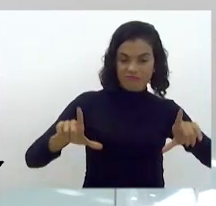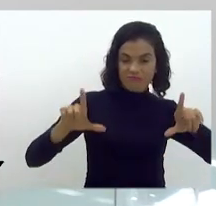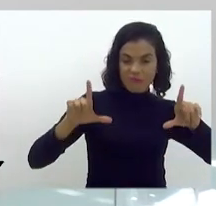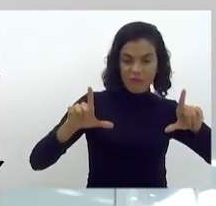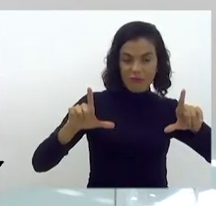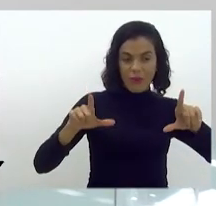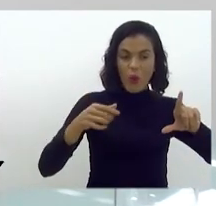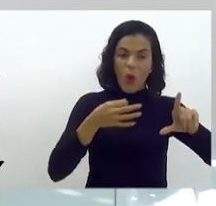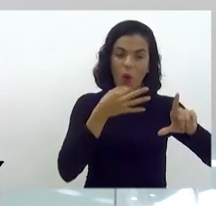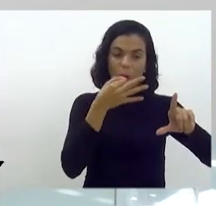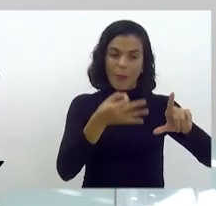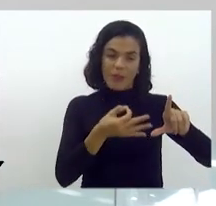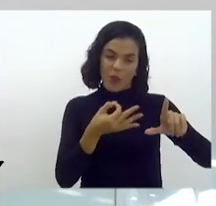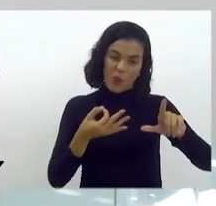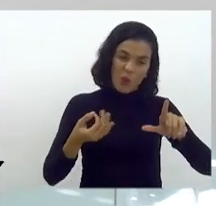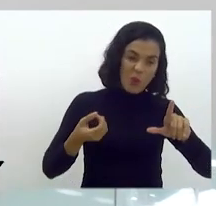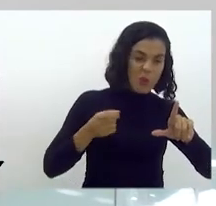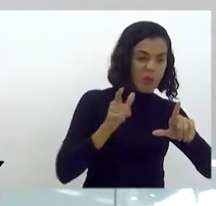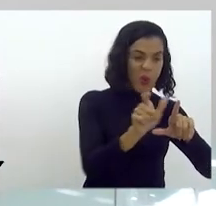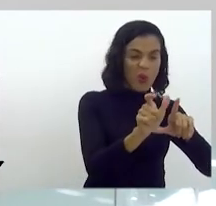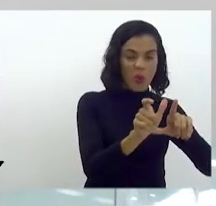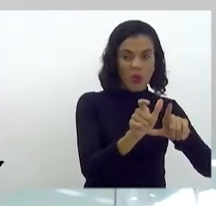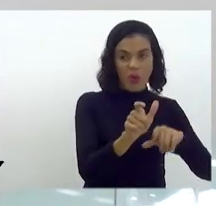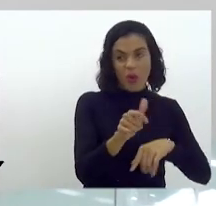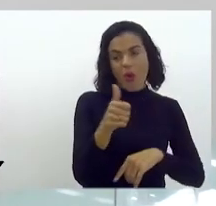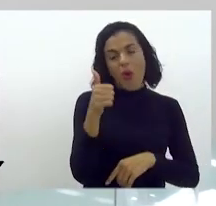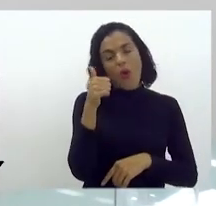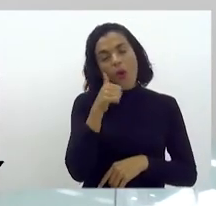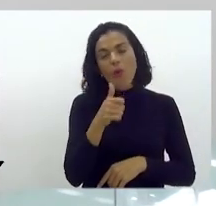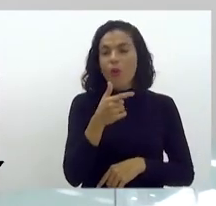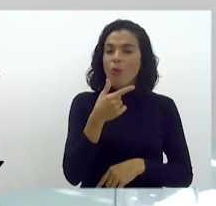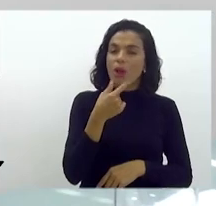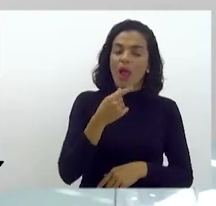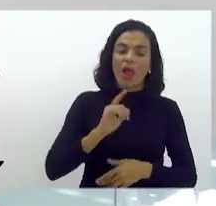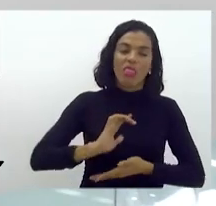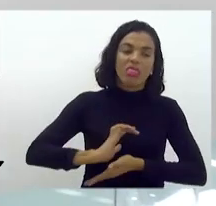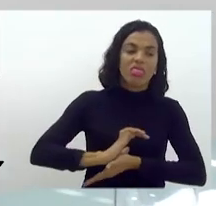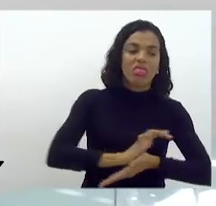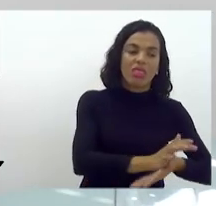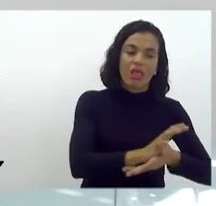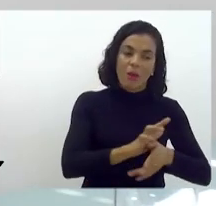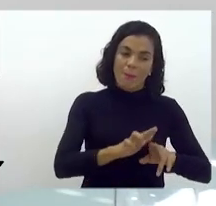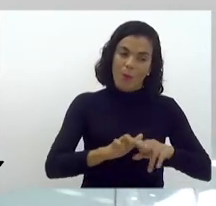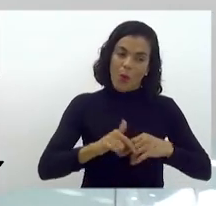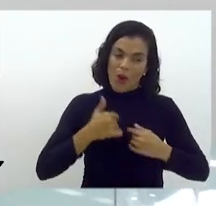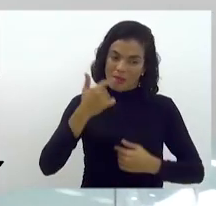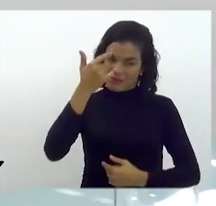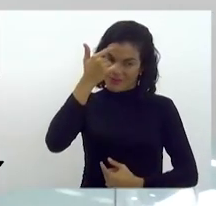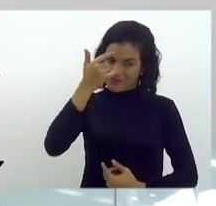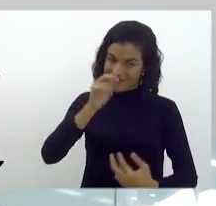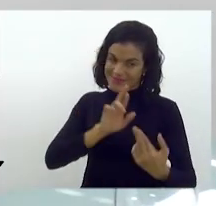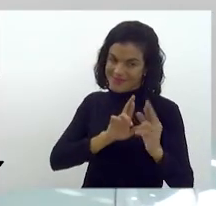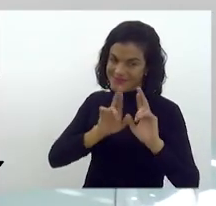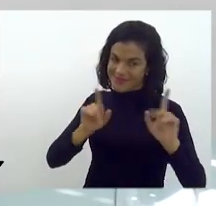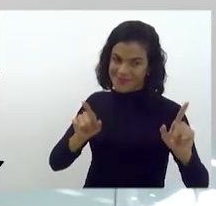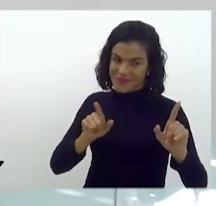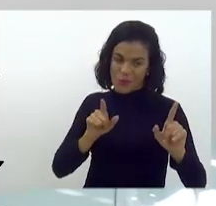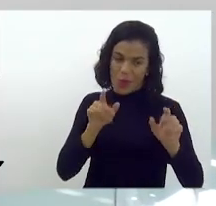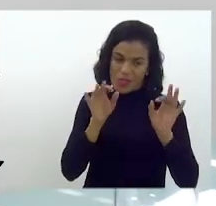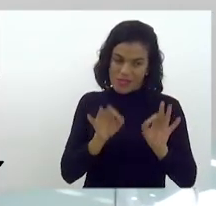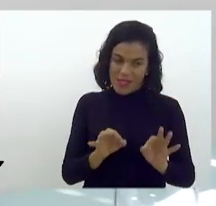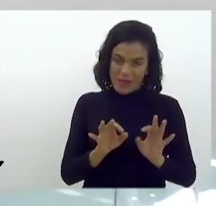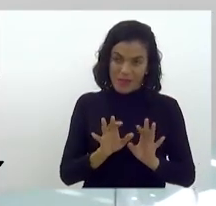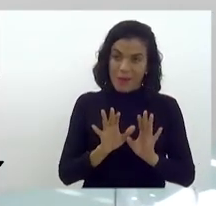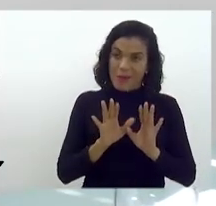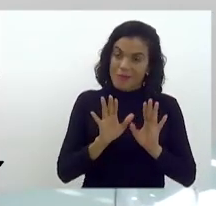opinião e que seja um homem ou uma mulher desqualifica essa mulher pela divergência da opinião Clara que isso não é correto né